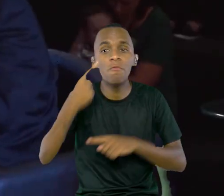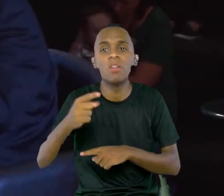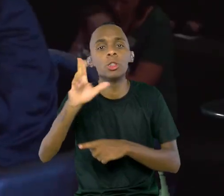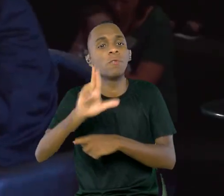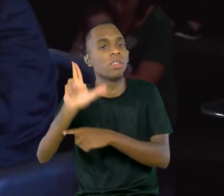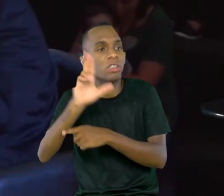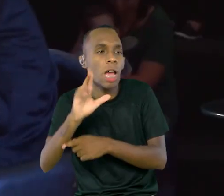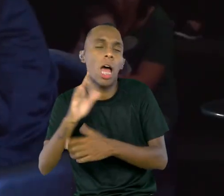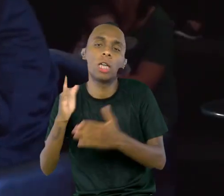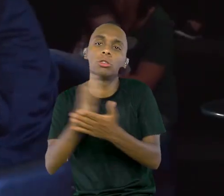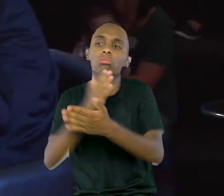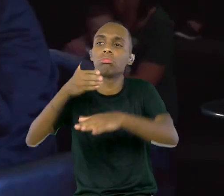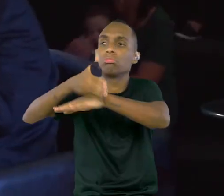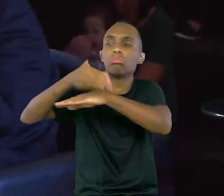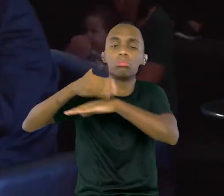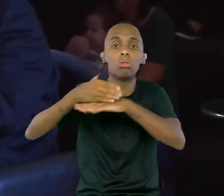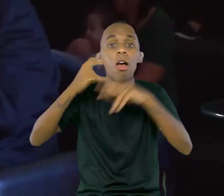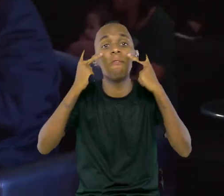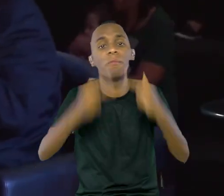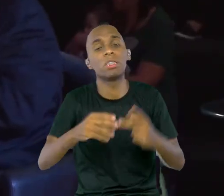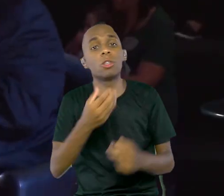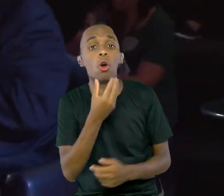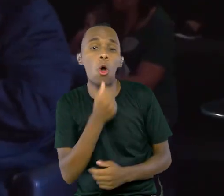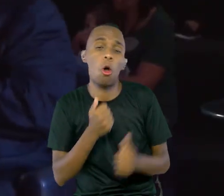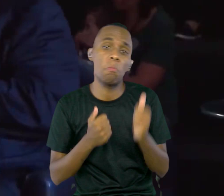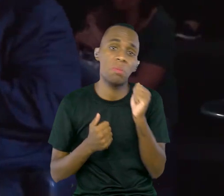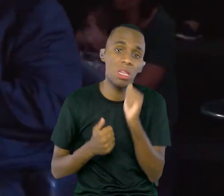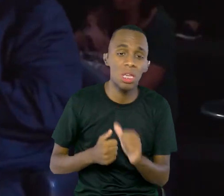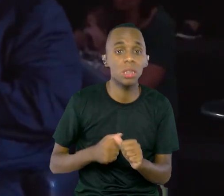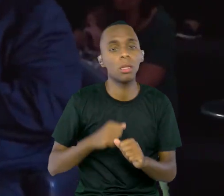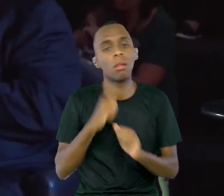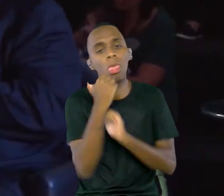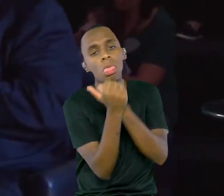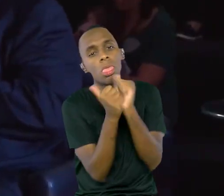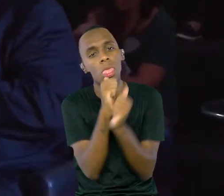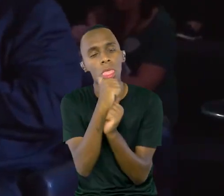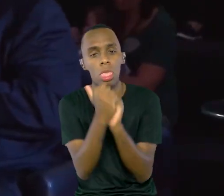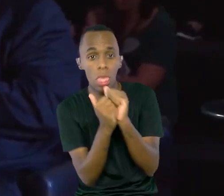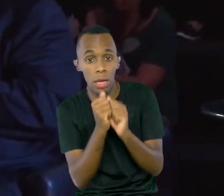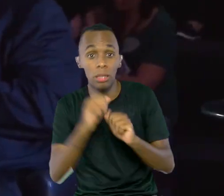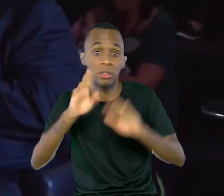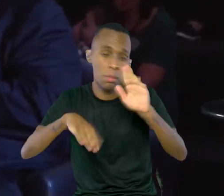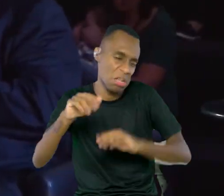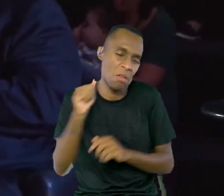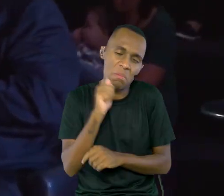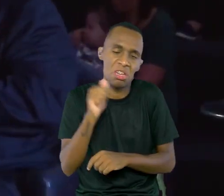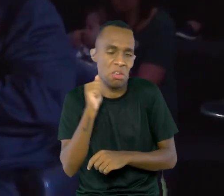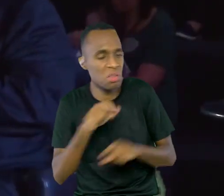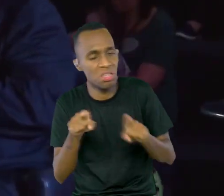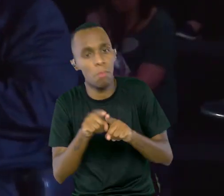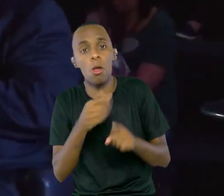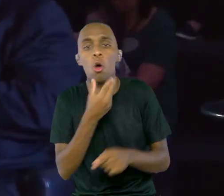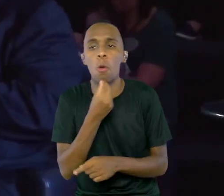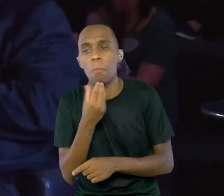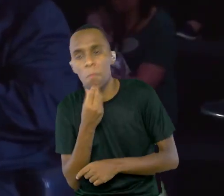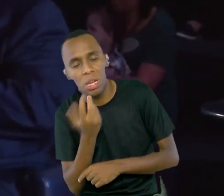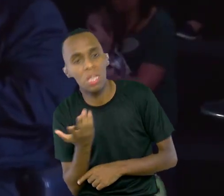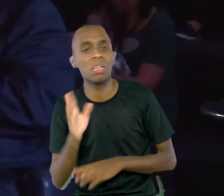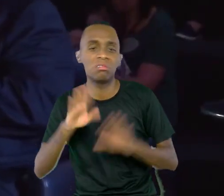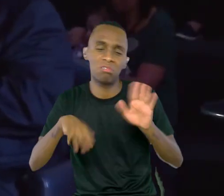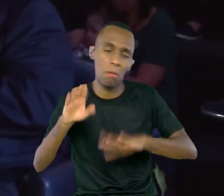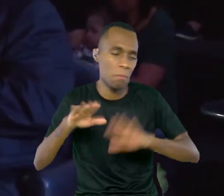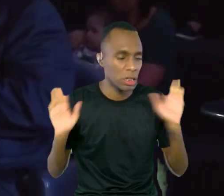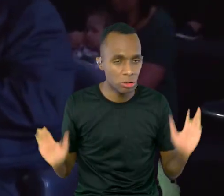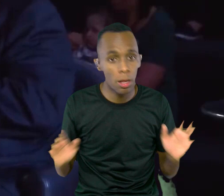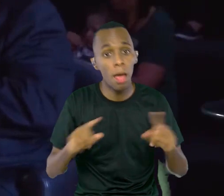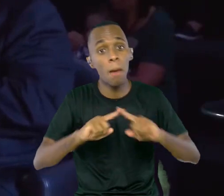às vezes vejo na universidade, nos lugares que ando, meninos e meninas se beijando, às vezes 2 meninas, às vezes 2 meninos,